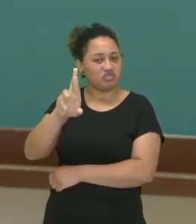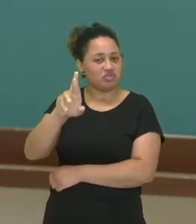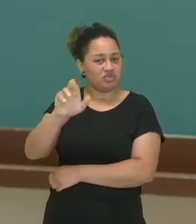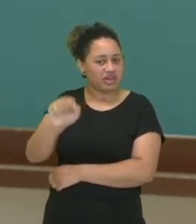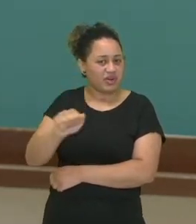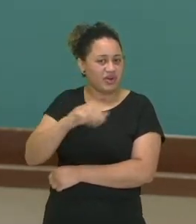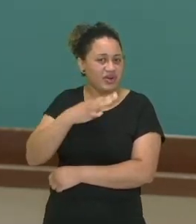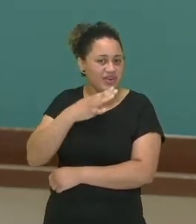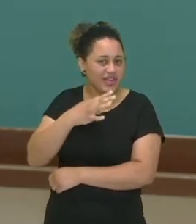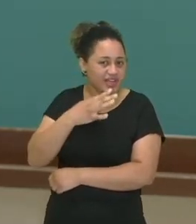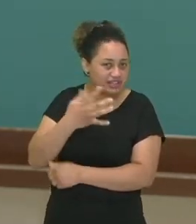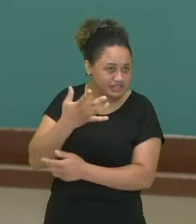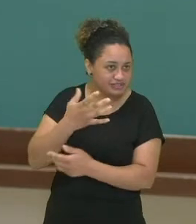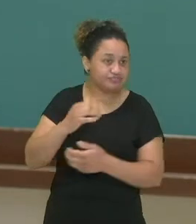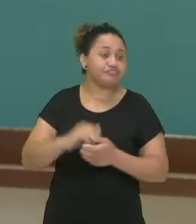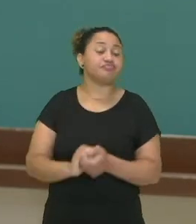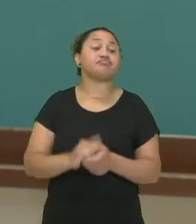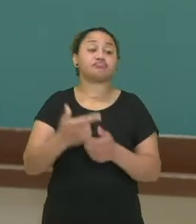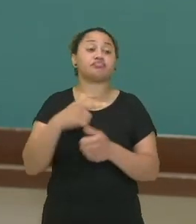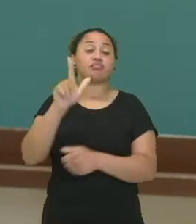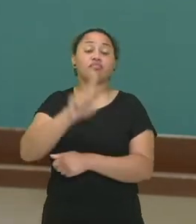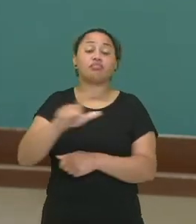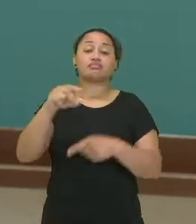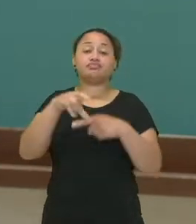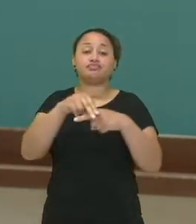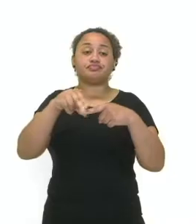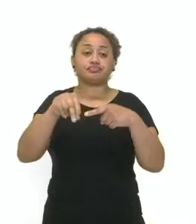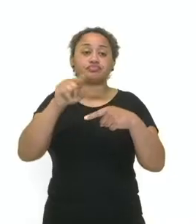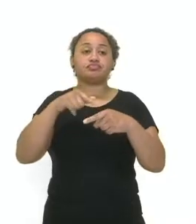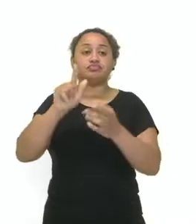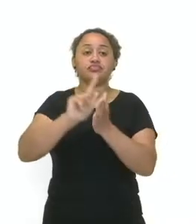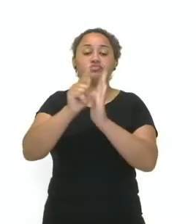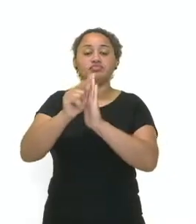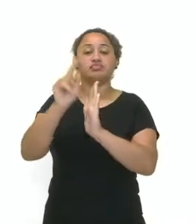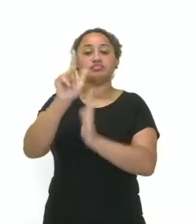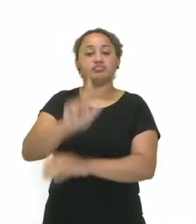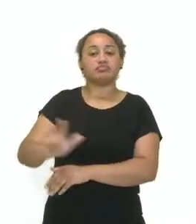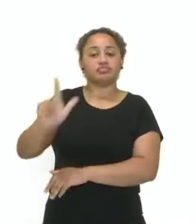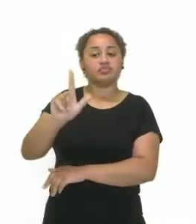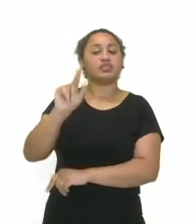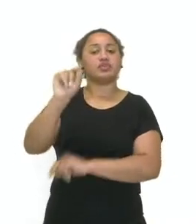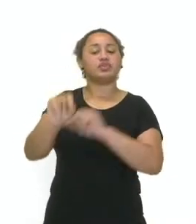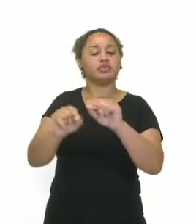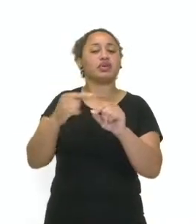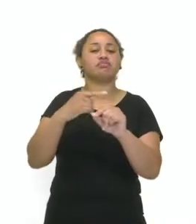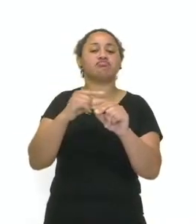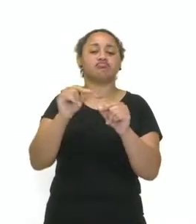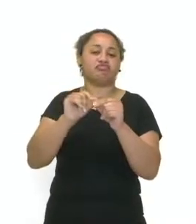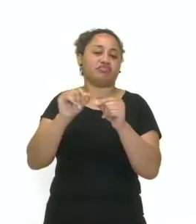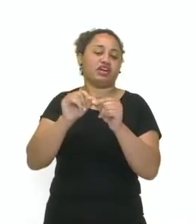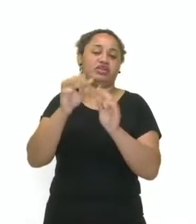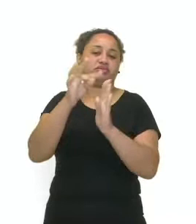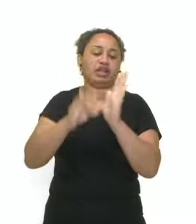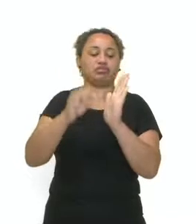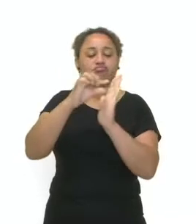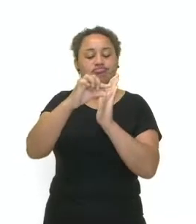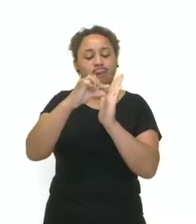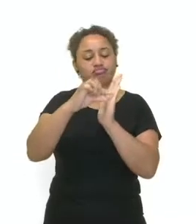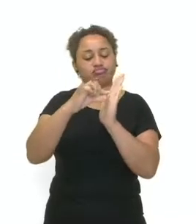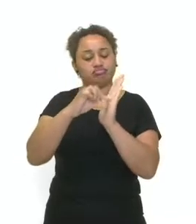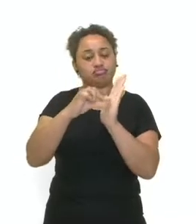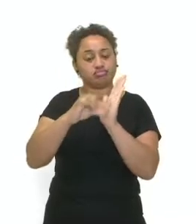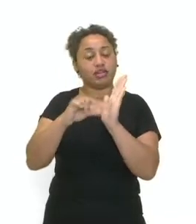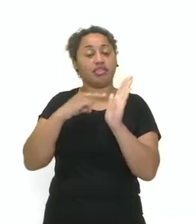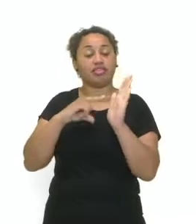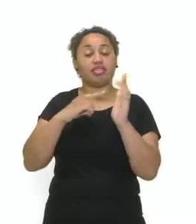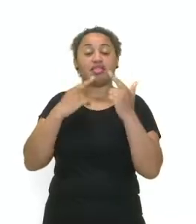Ótimo! Então, a literatura de cordel é considerada um gênero literário geralmente feito em versos. Ela incorpora uma